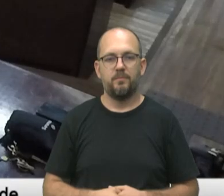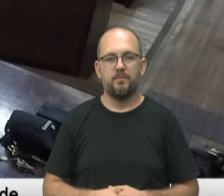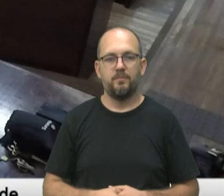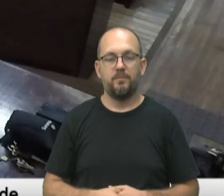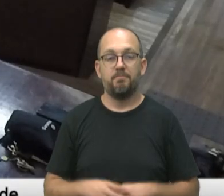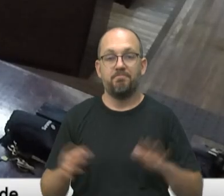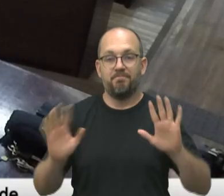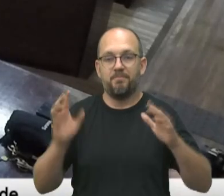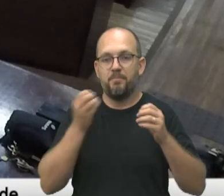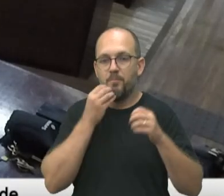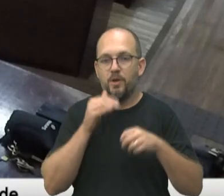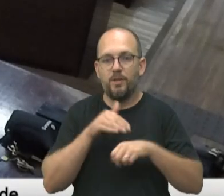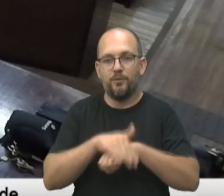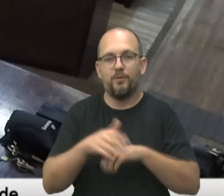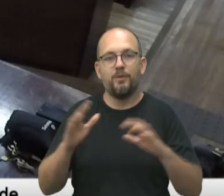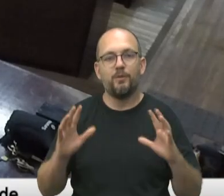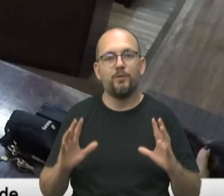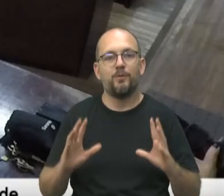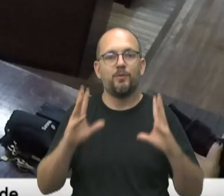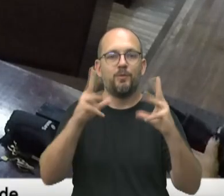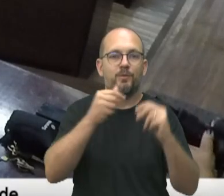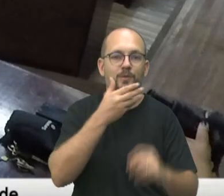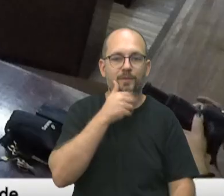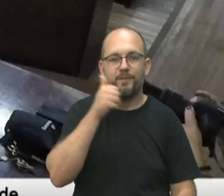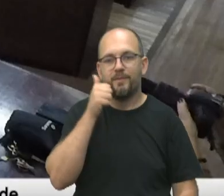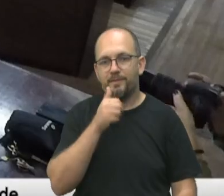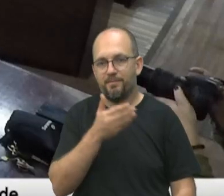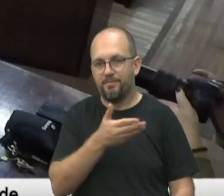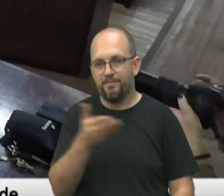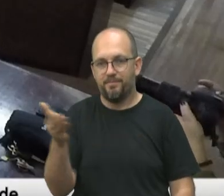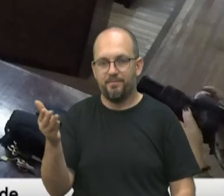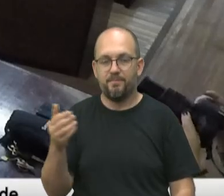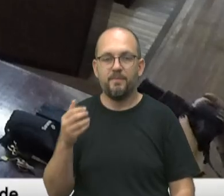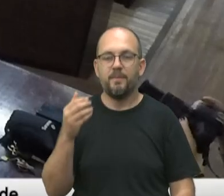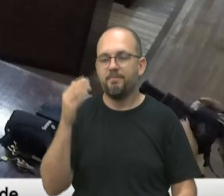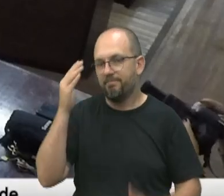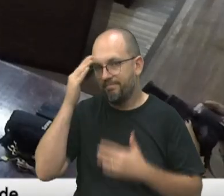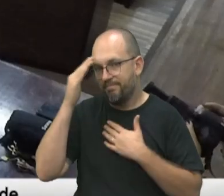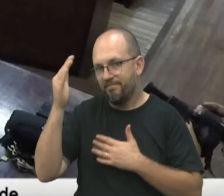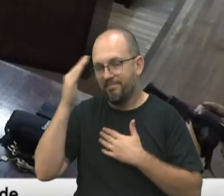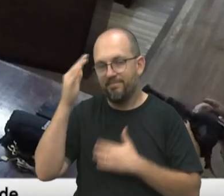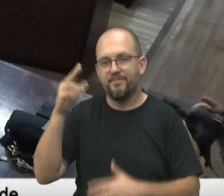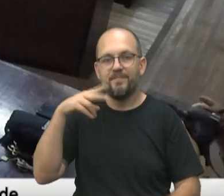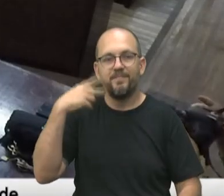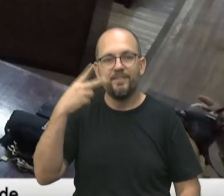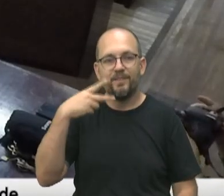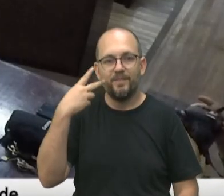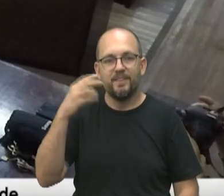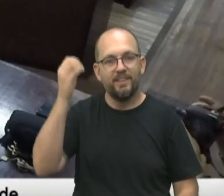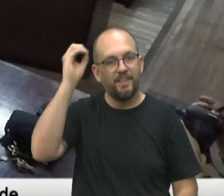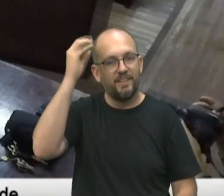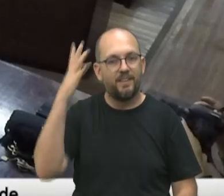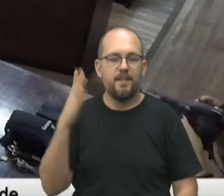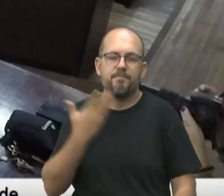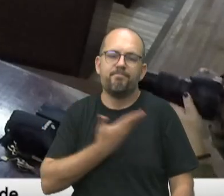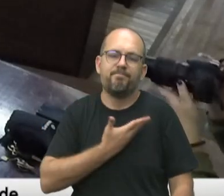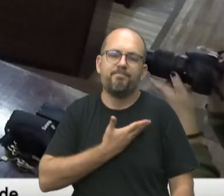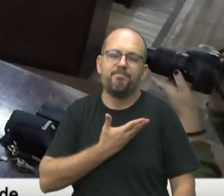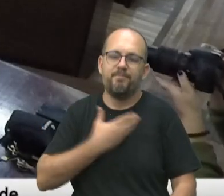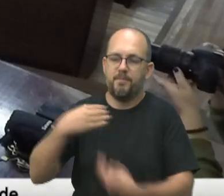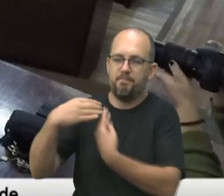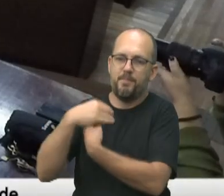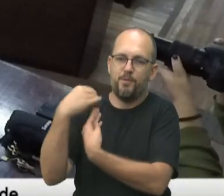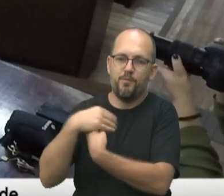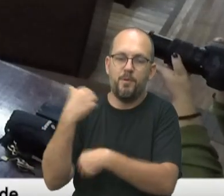Boa noite a todos e todas. Eu agradeço a vereadora Dani Rodrigueiro, minha estimada amiga, mentora, profissional e